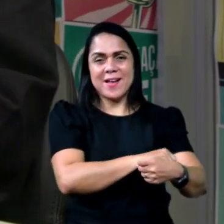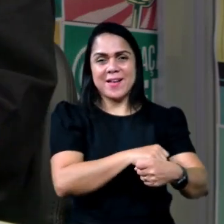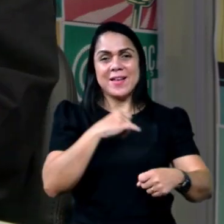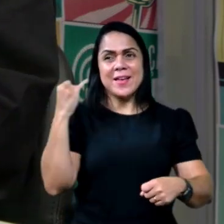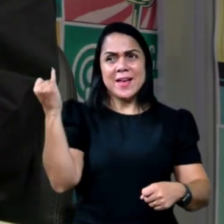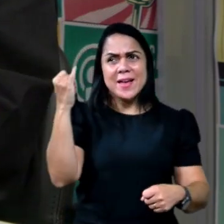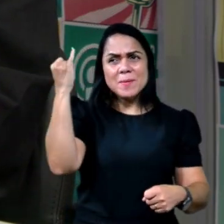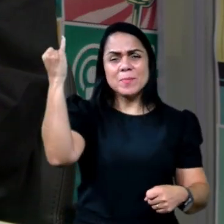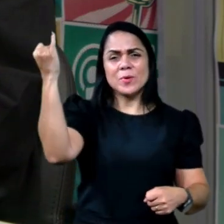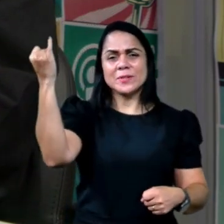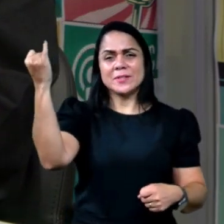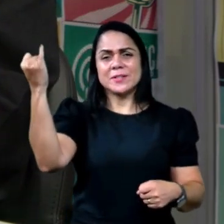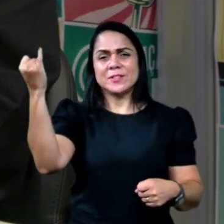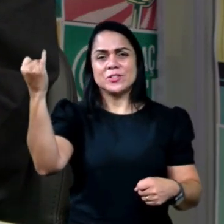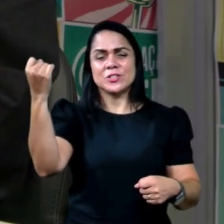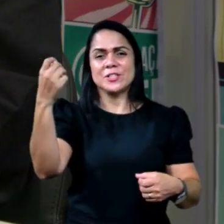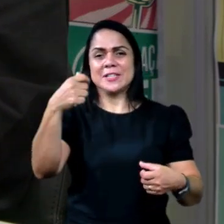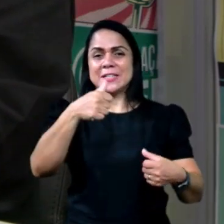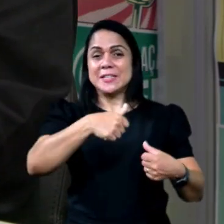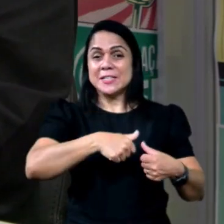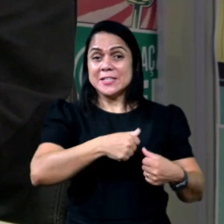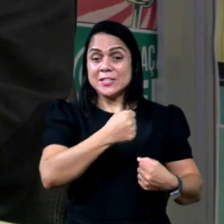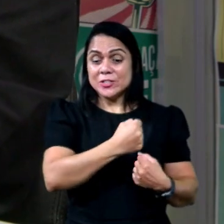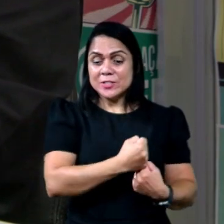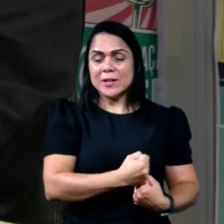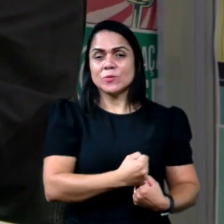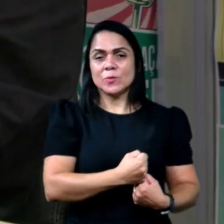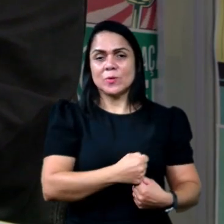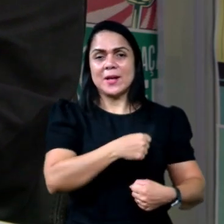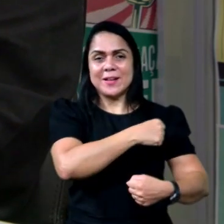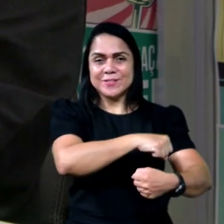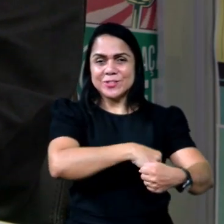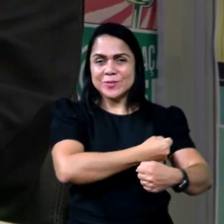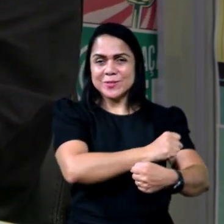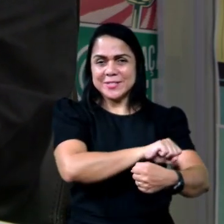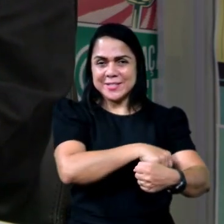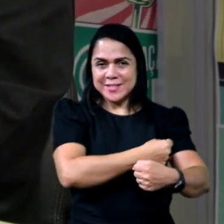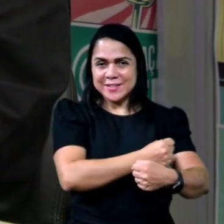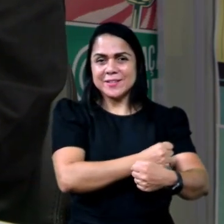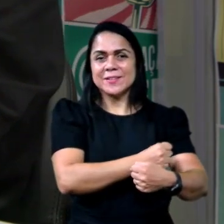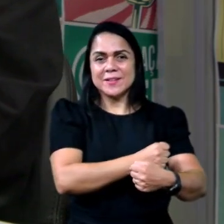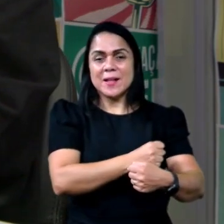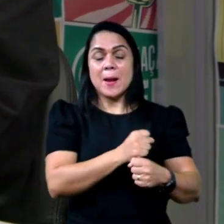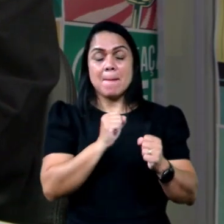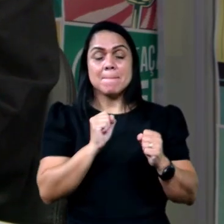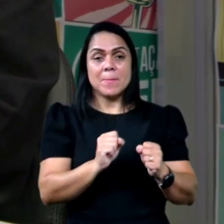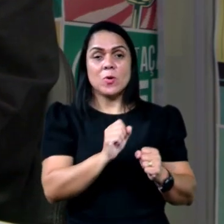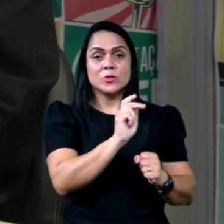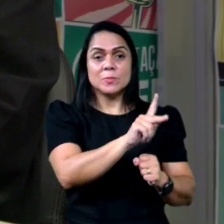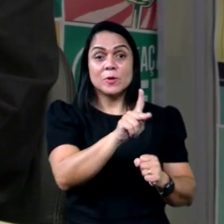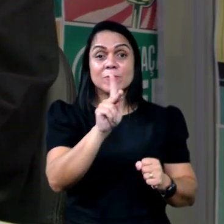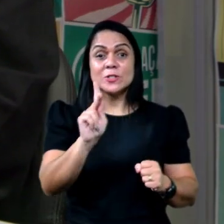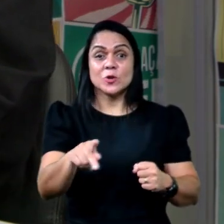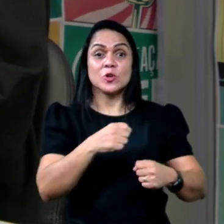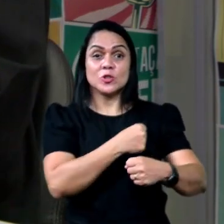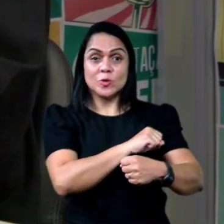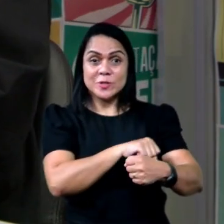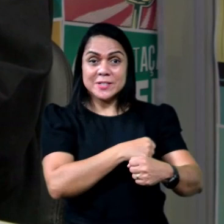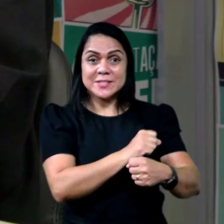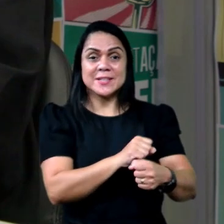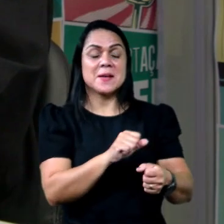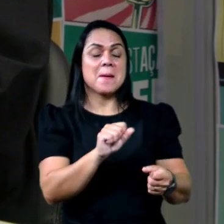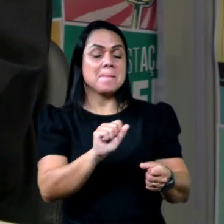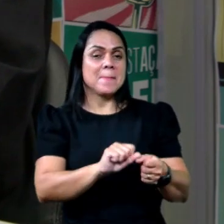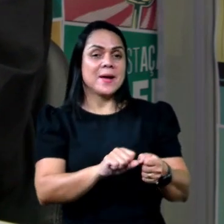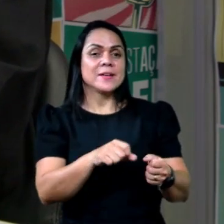lugar, de novo, uma professora de gastronomia é uma cozinheira. Ela pode estar professora de gastronomia, mas é importante que ela saiba fazer